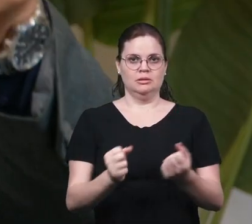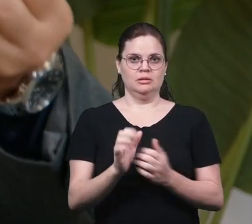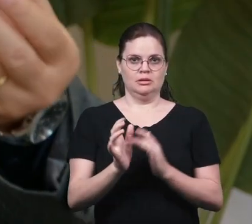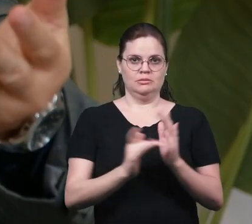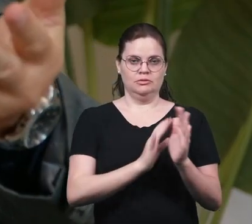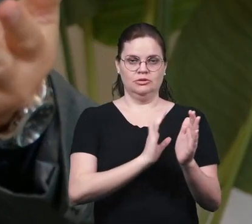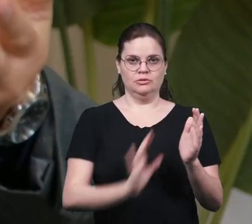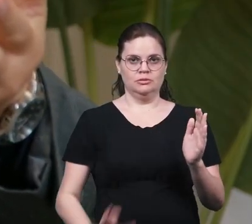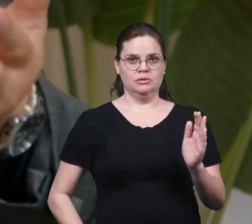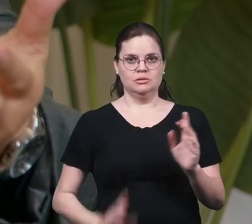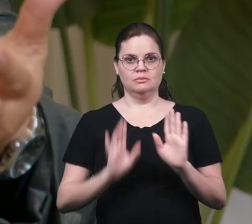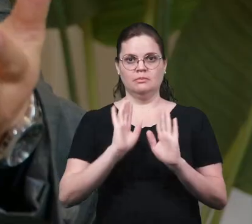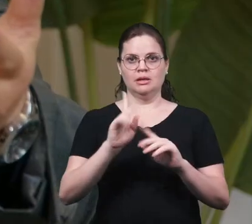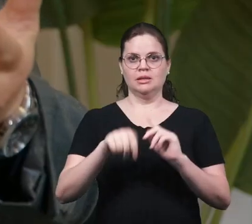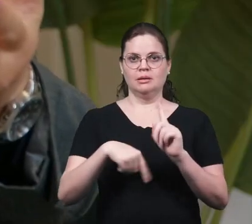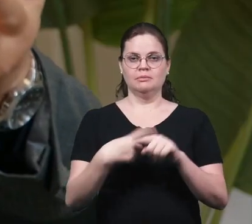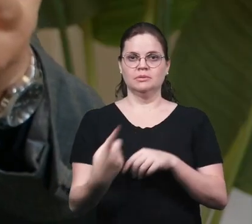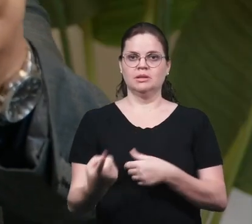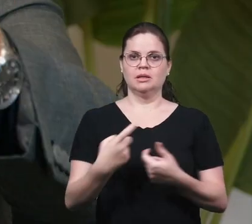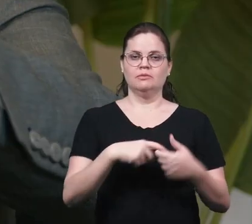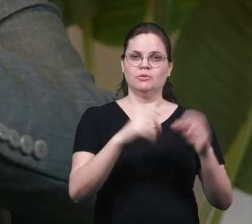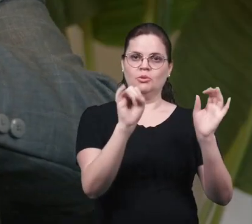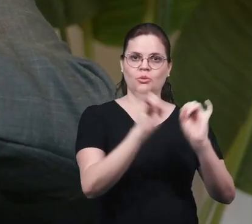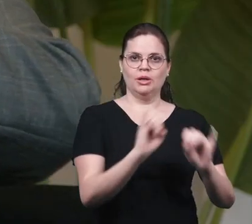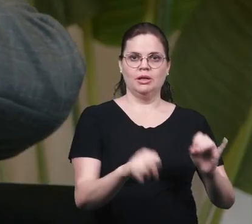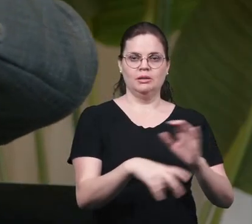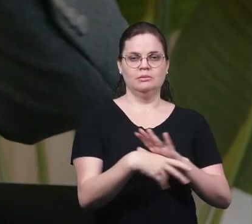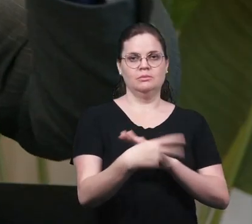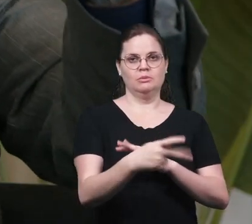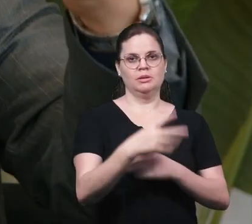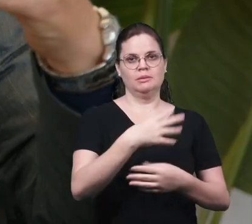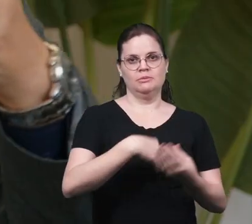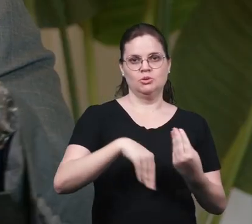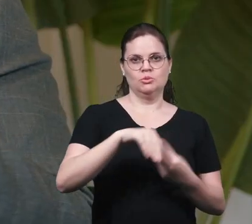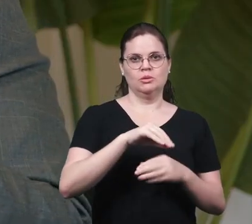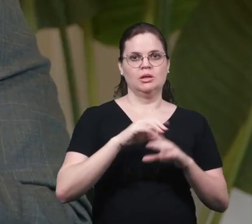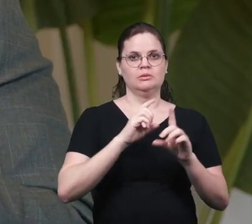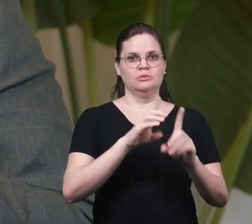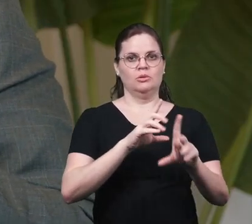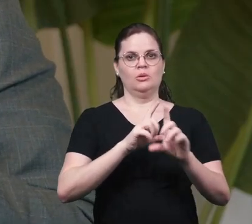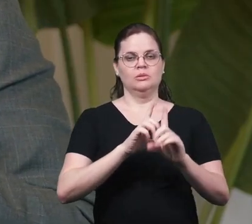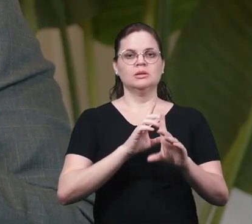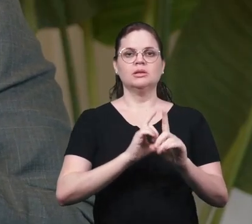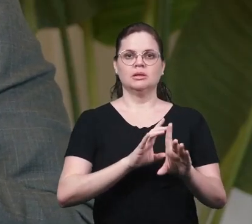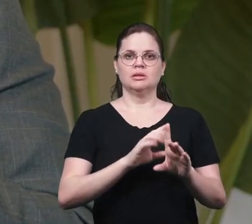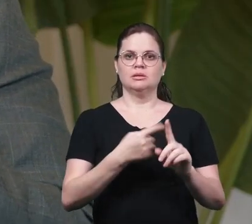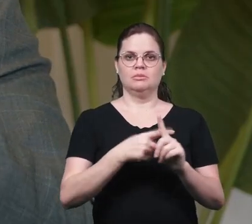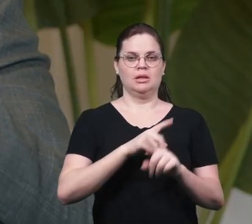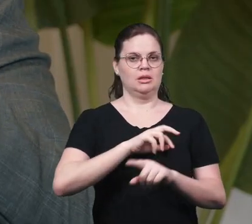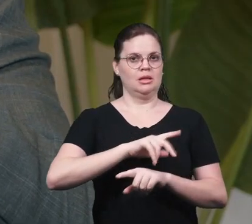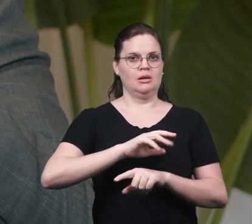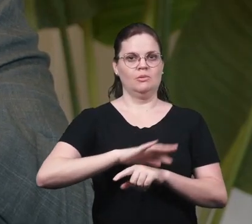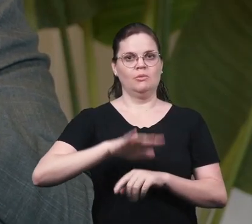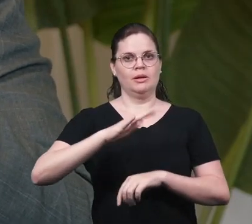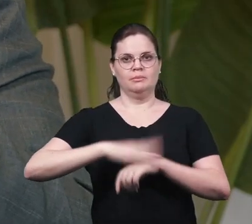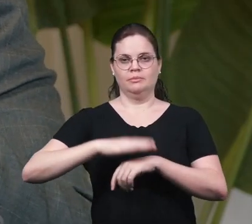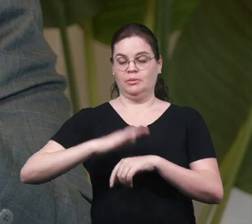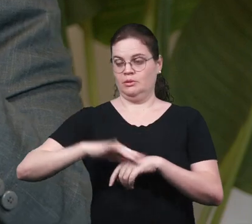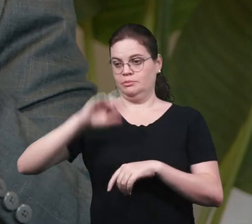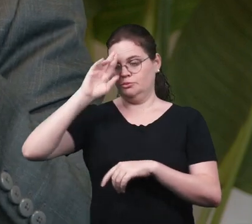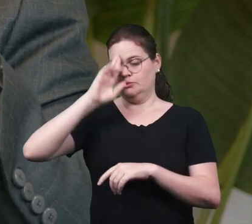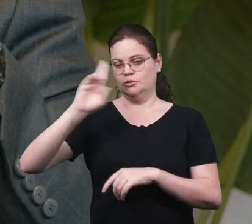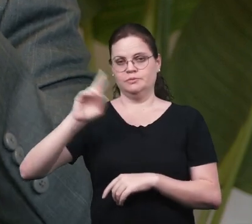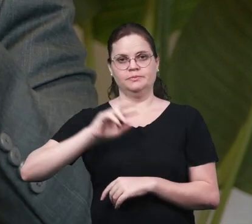aos hábitos dos gentios, né? E misturando doutrinas que não eram doutrinas que agradavam o